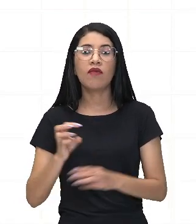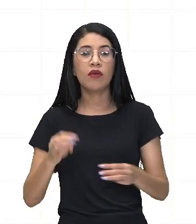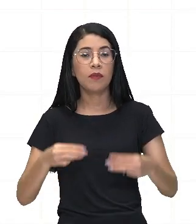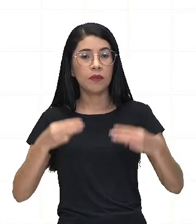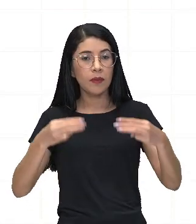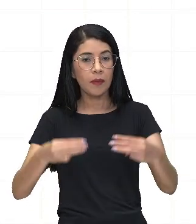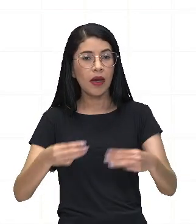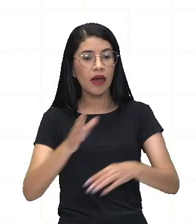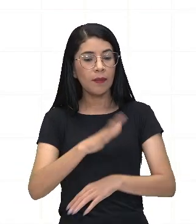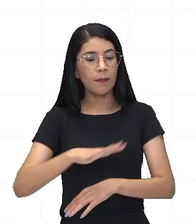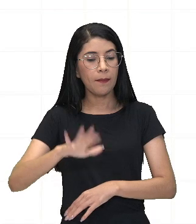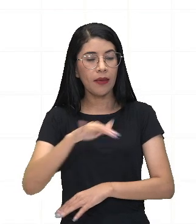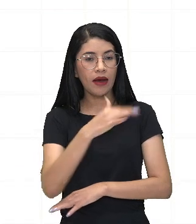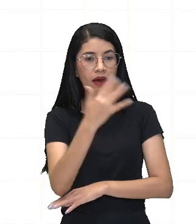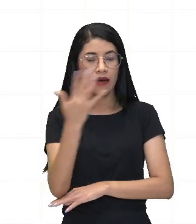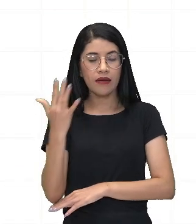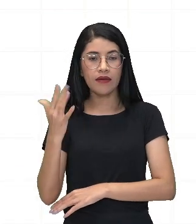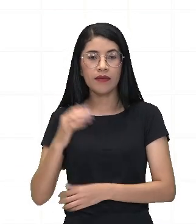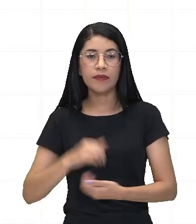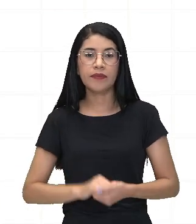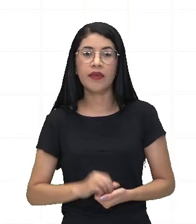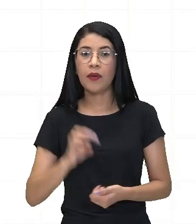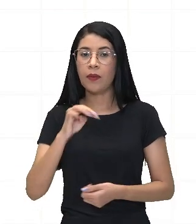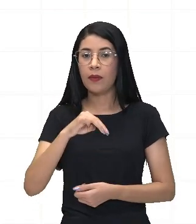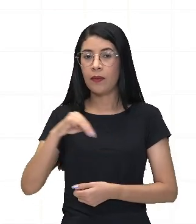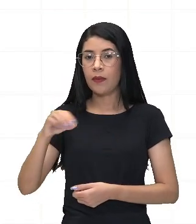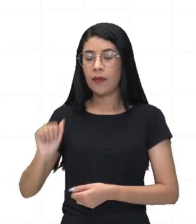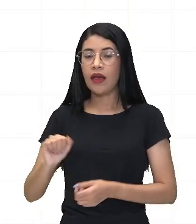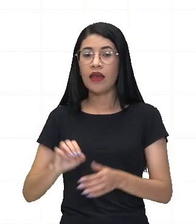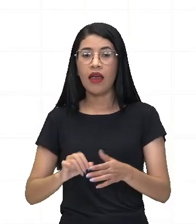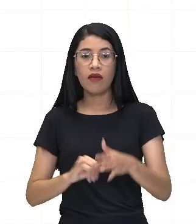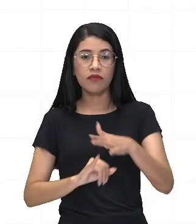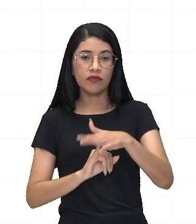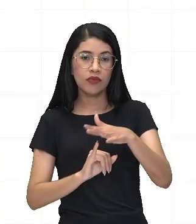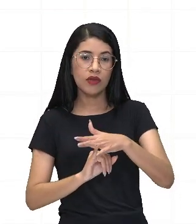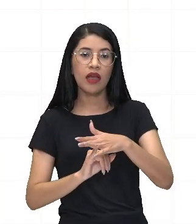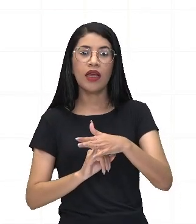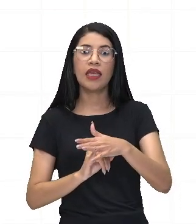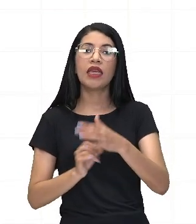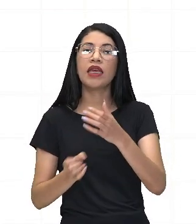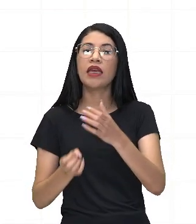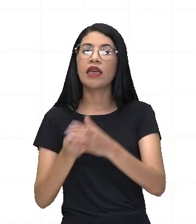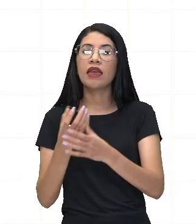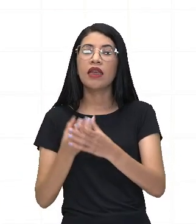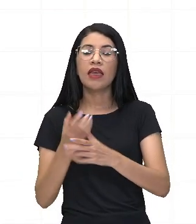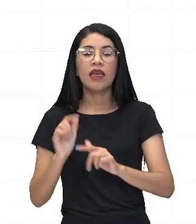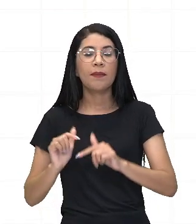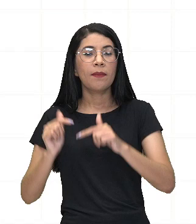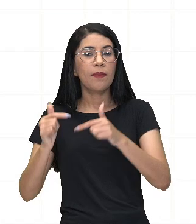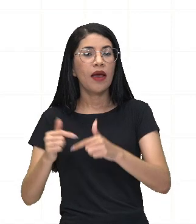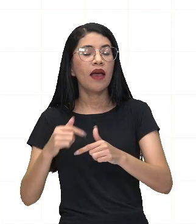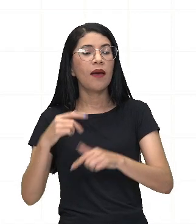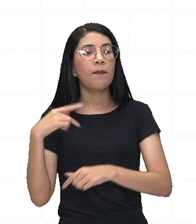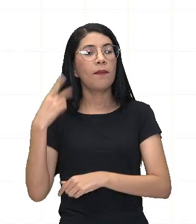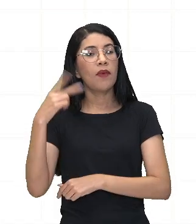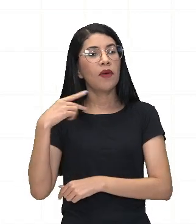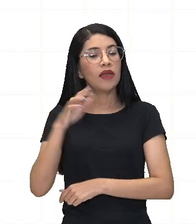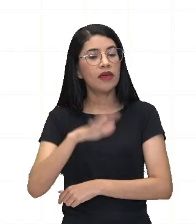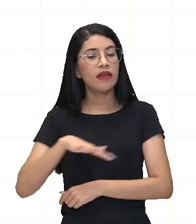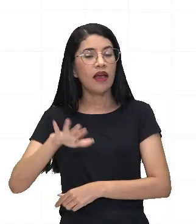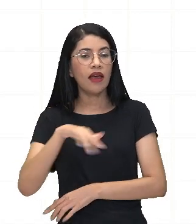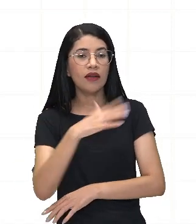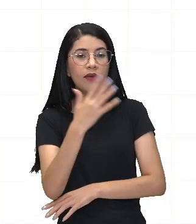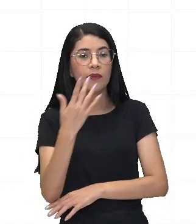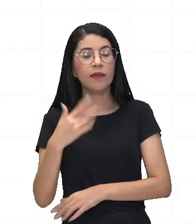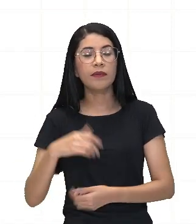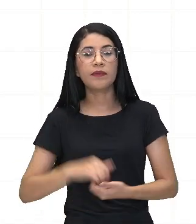do Meio Ambiente, né, que é uma instituição formuladora e executora da política ambiental